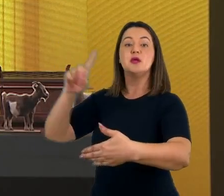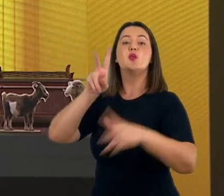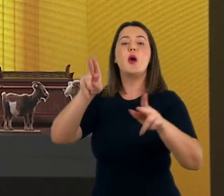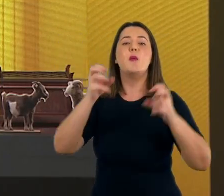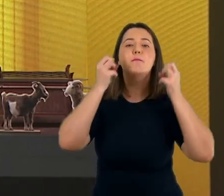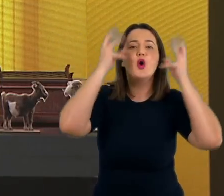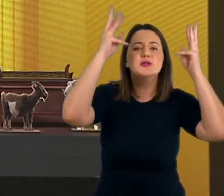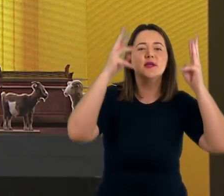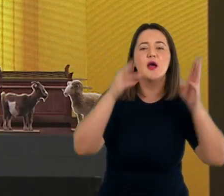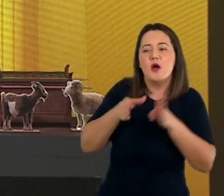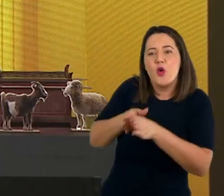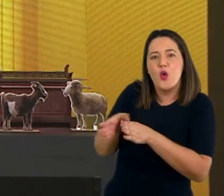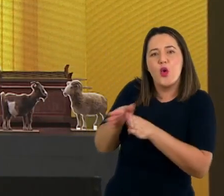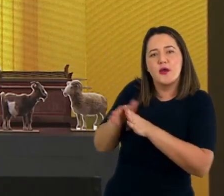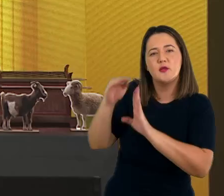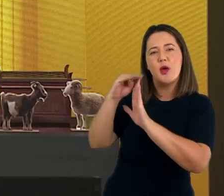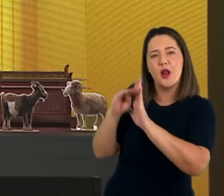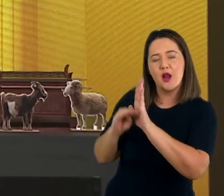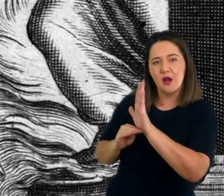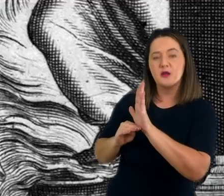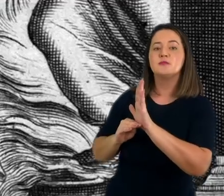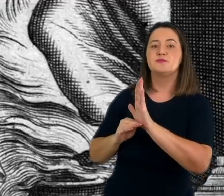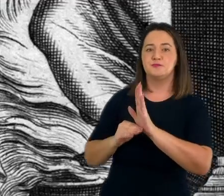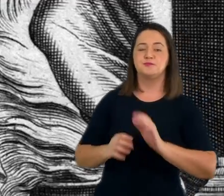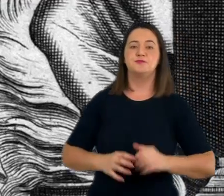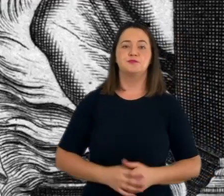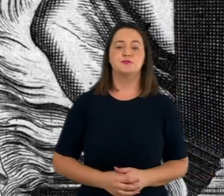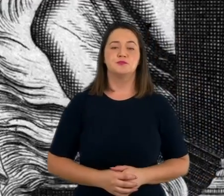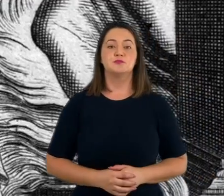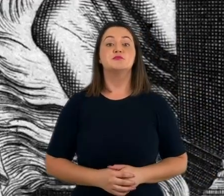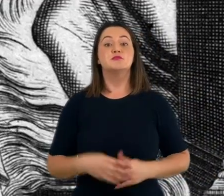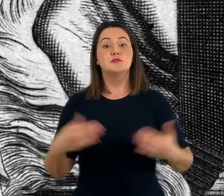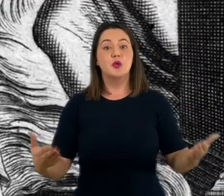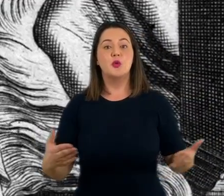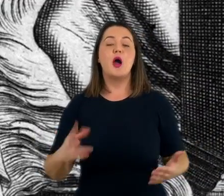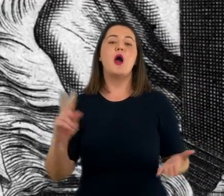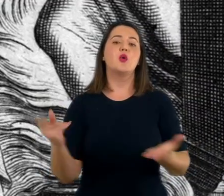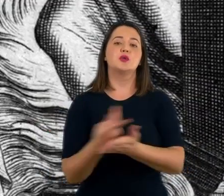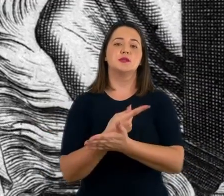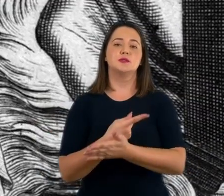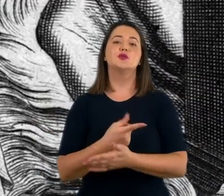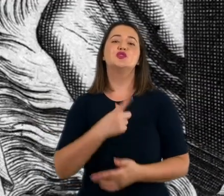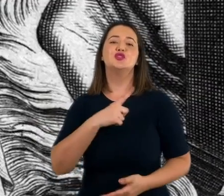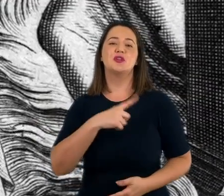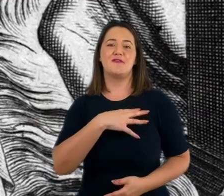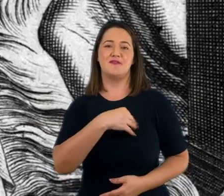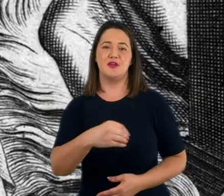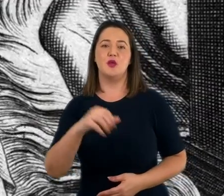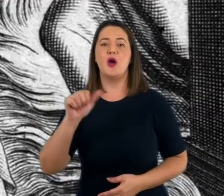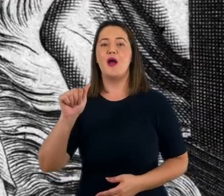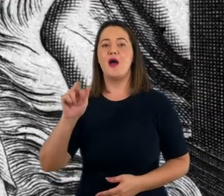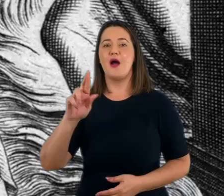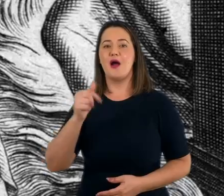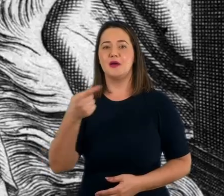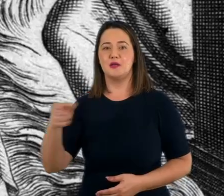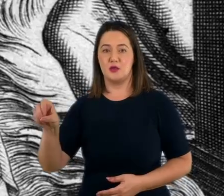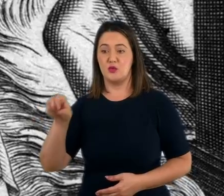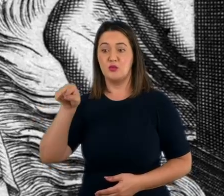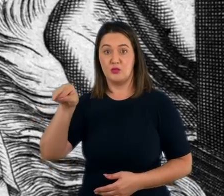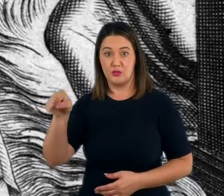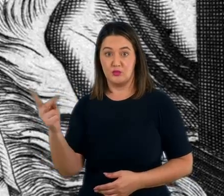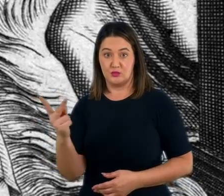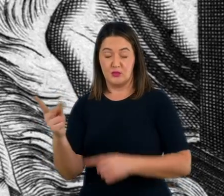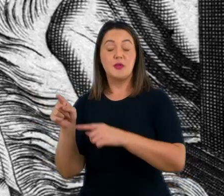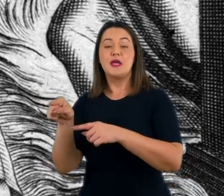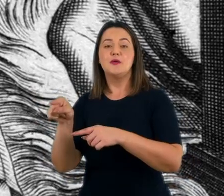uma ordenança dada por Moisés. A Bíblia diz que isto aconteceu depois que os filhos de Arão,